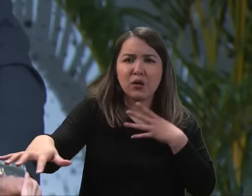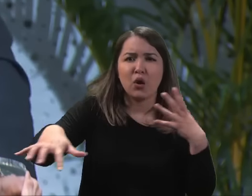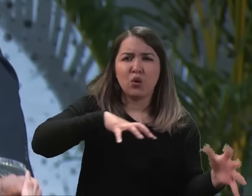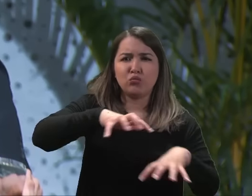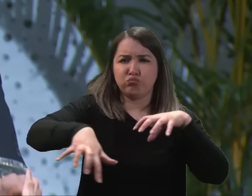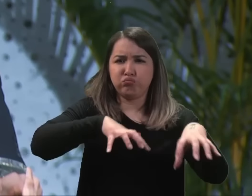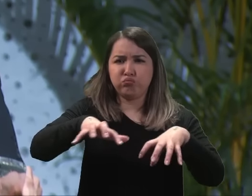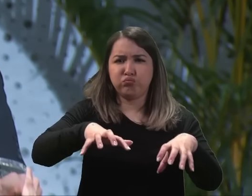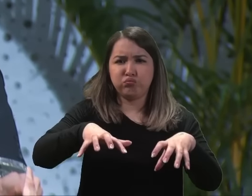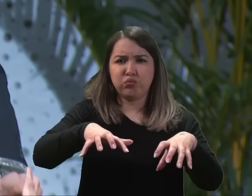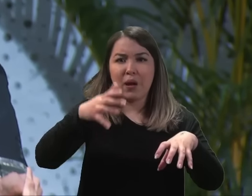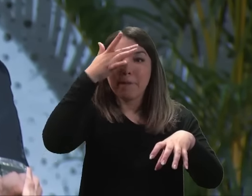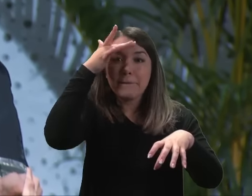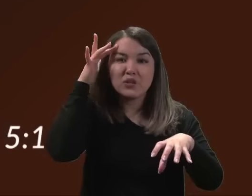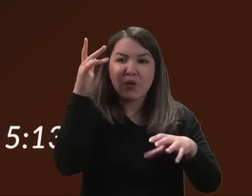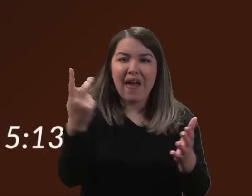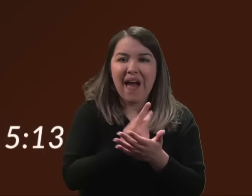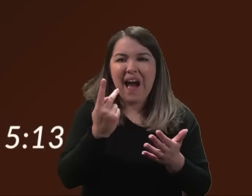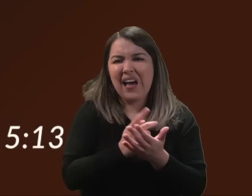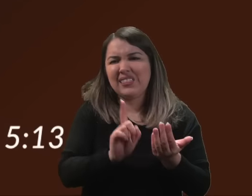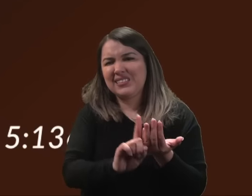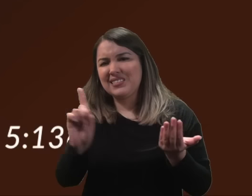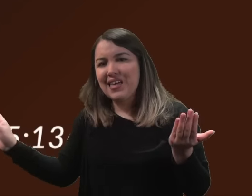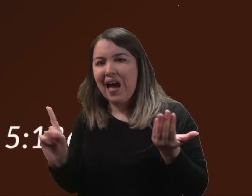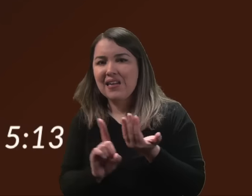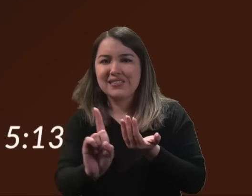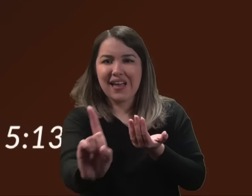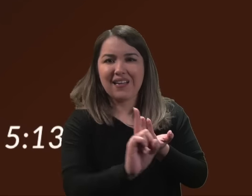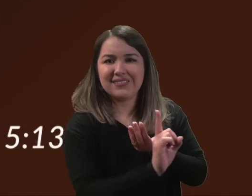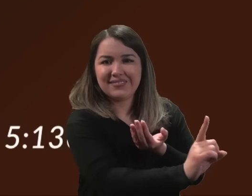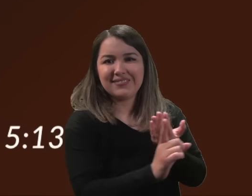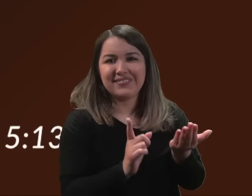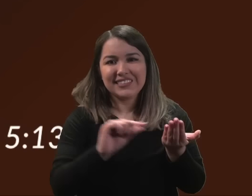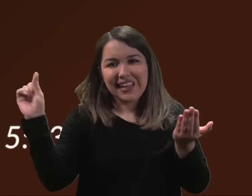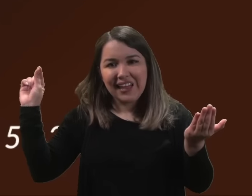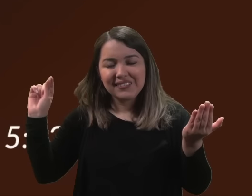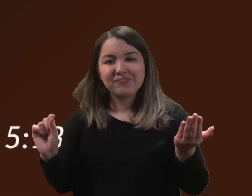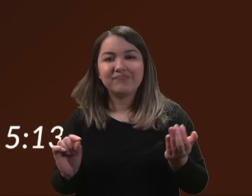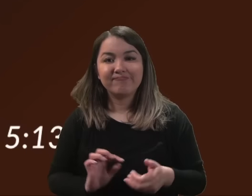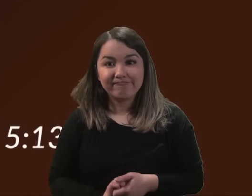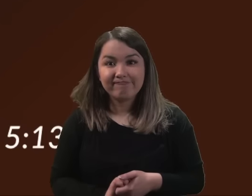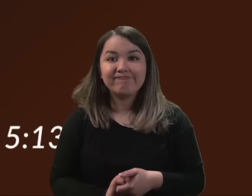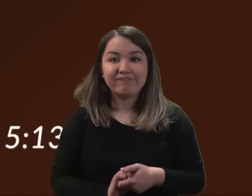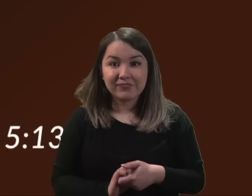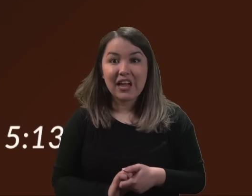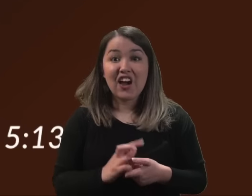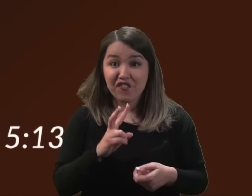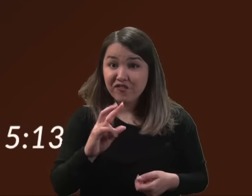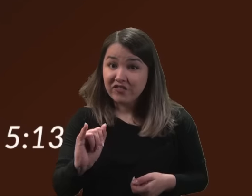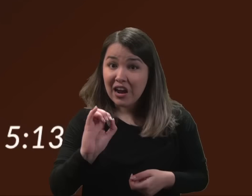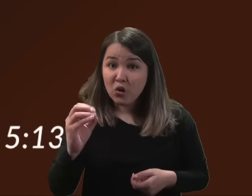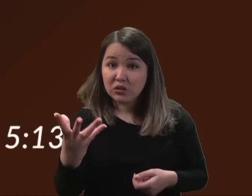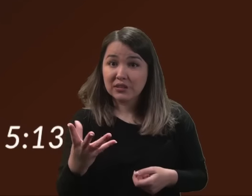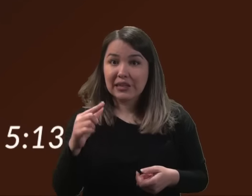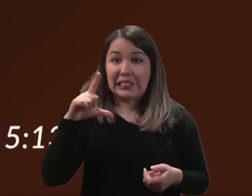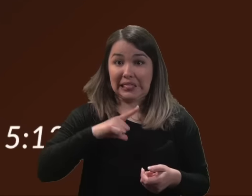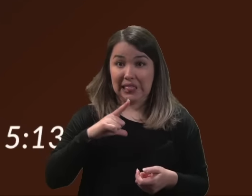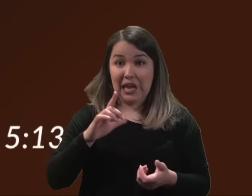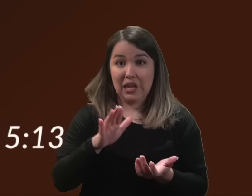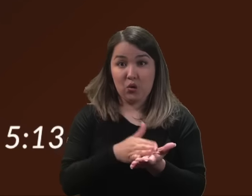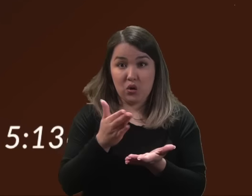serva do senhor muito logo o povo de Deus será provado por provas de fogo e a grande proporção dos que agora parecem